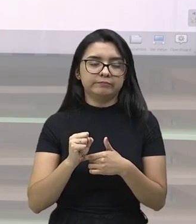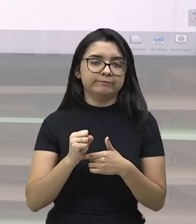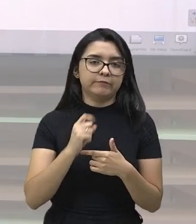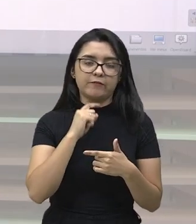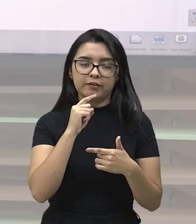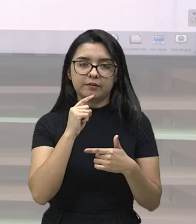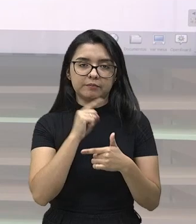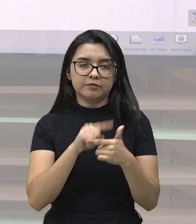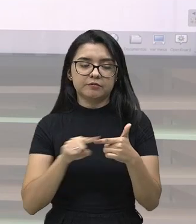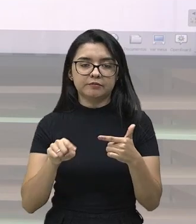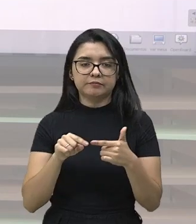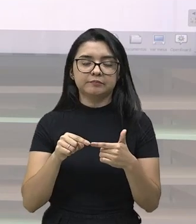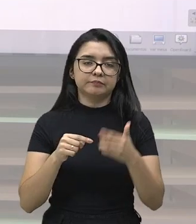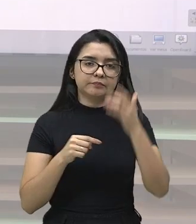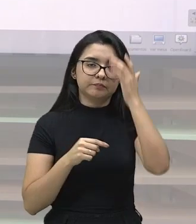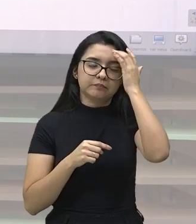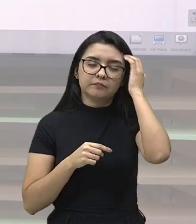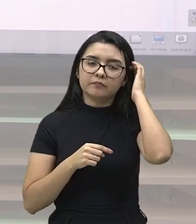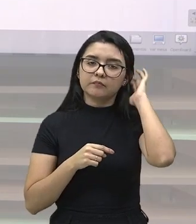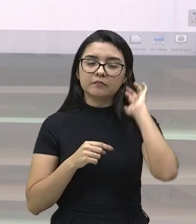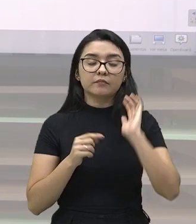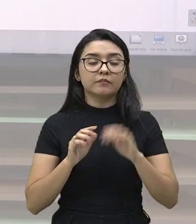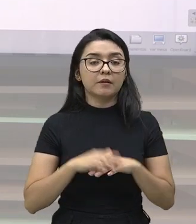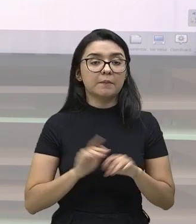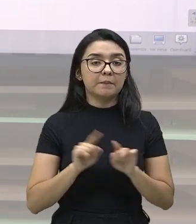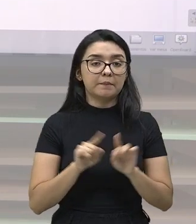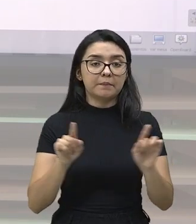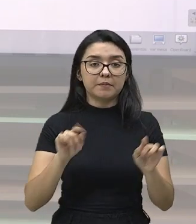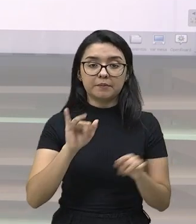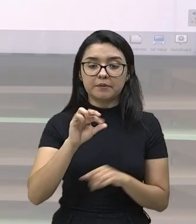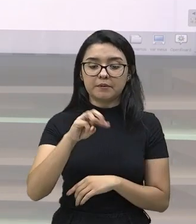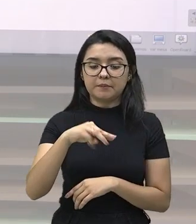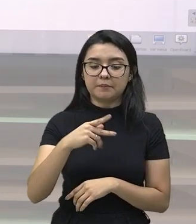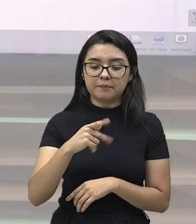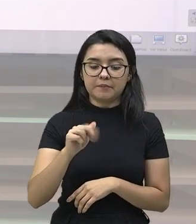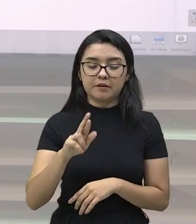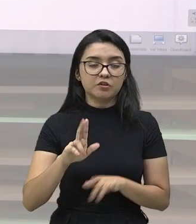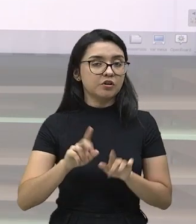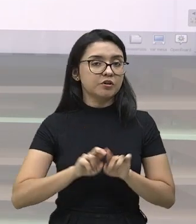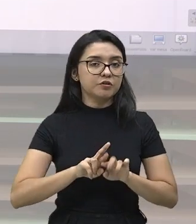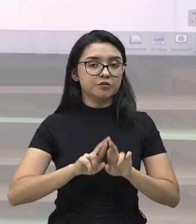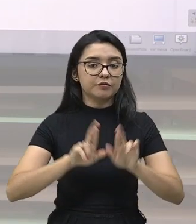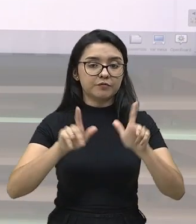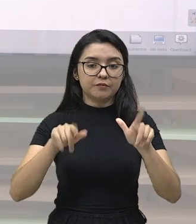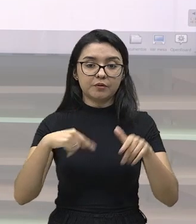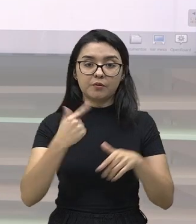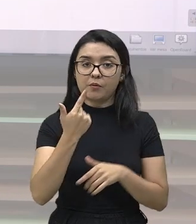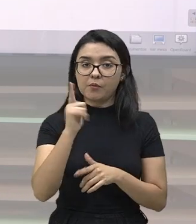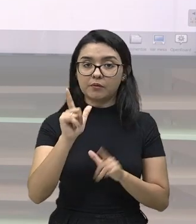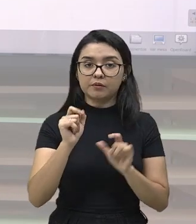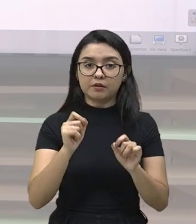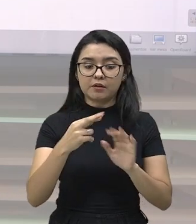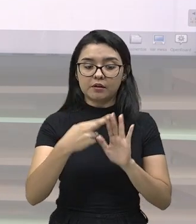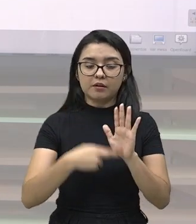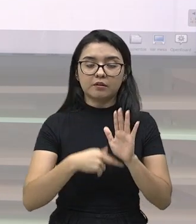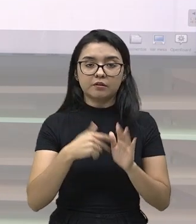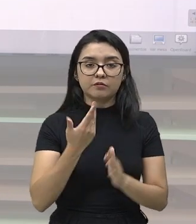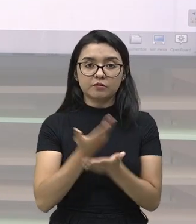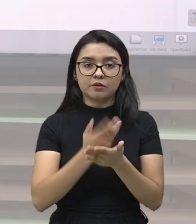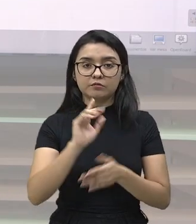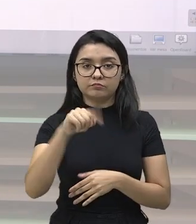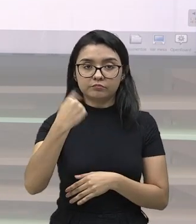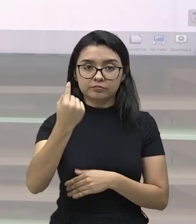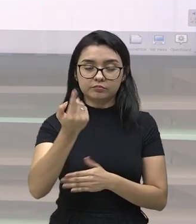8. Para os ímpares já é diferente, aí já é outra regra que a gente vai ver em outras aulas. Mas vamos voltar